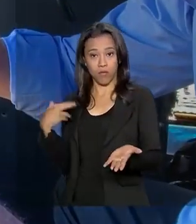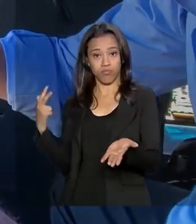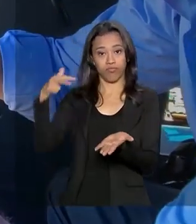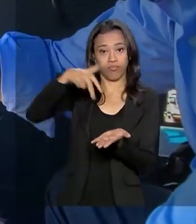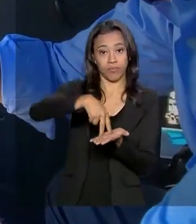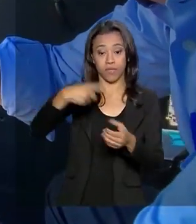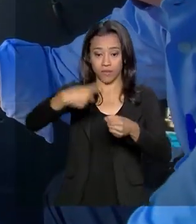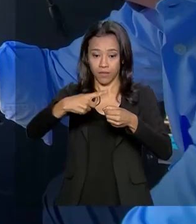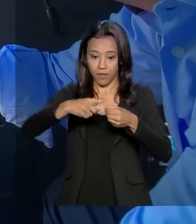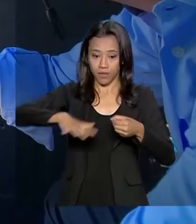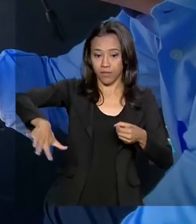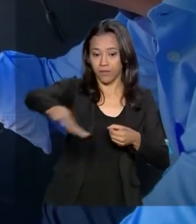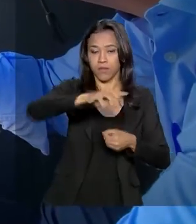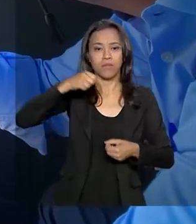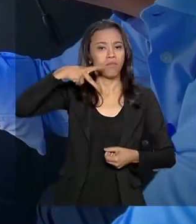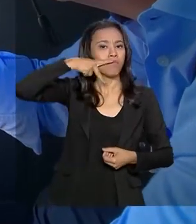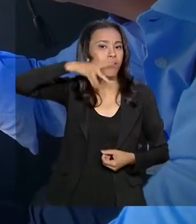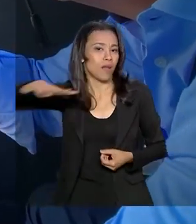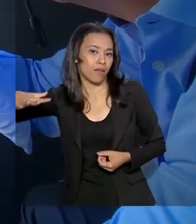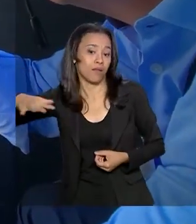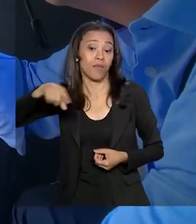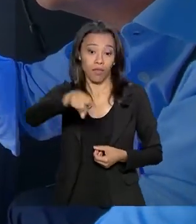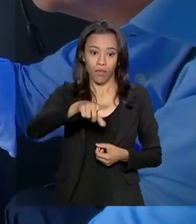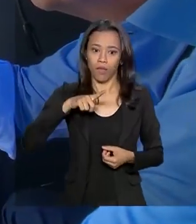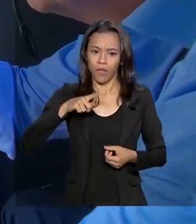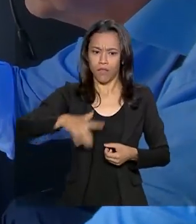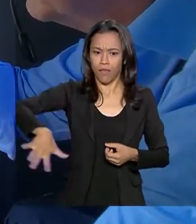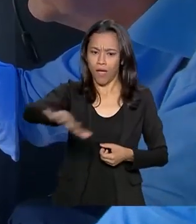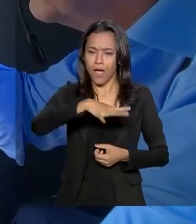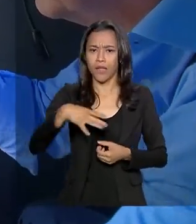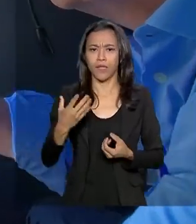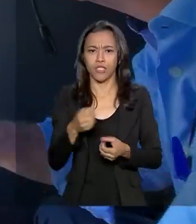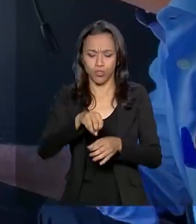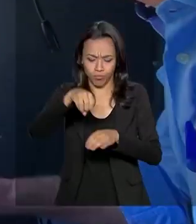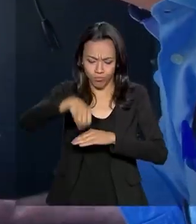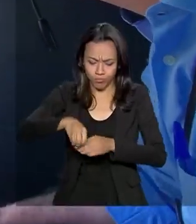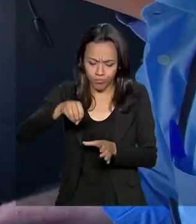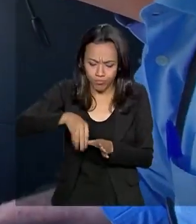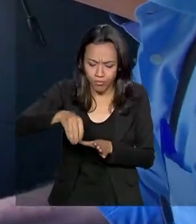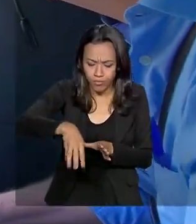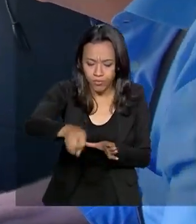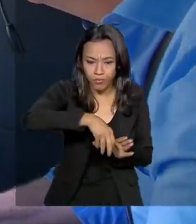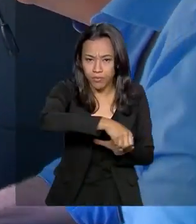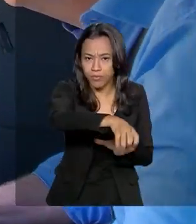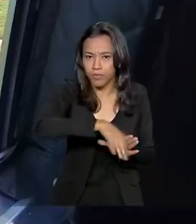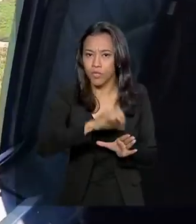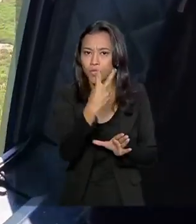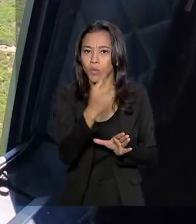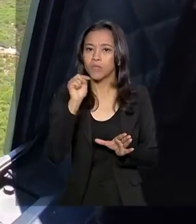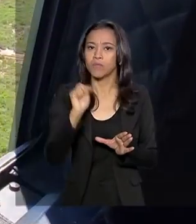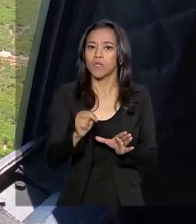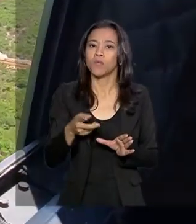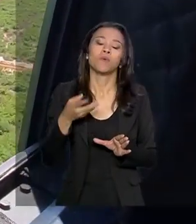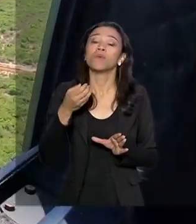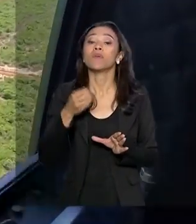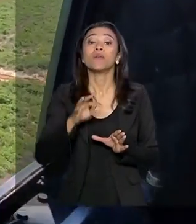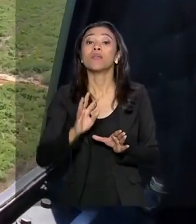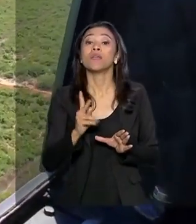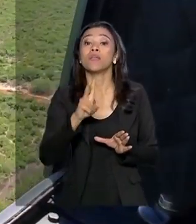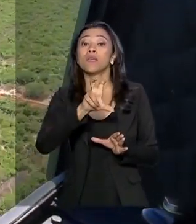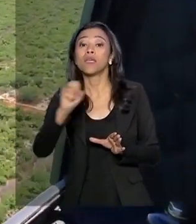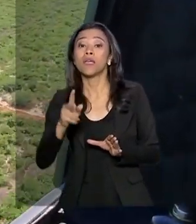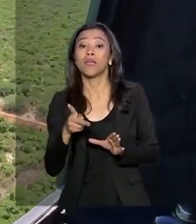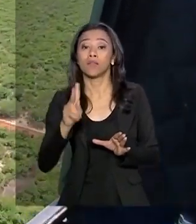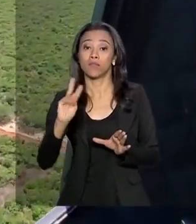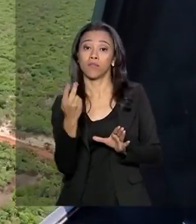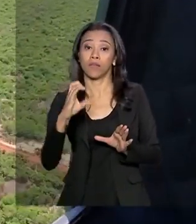sobrevoar as plantações que têm destaque na agricultura orgânica. São cerca de 2.500 hectares de cultivo no